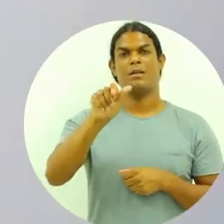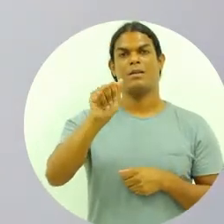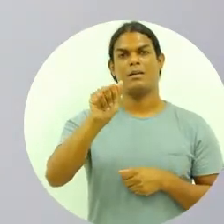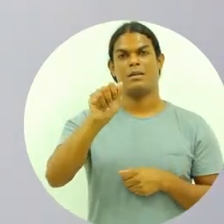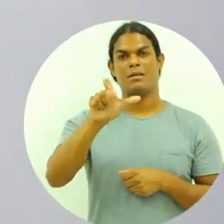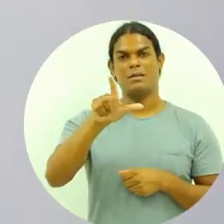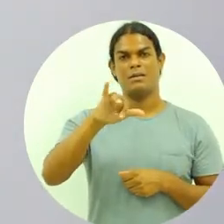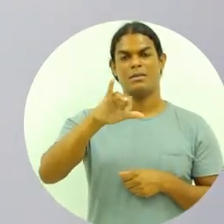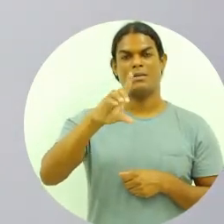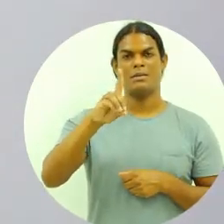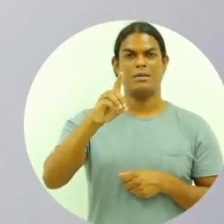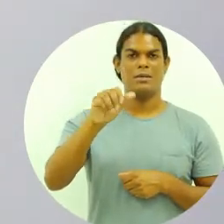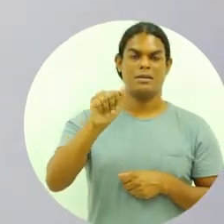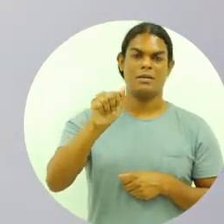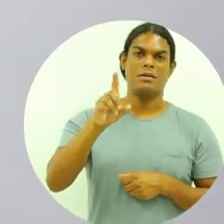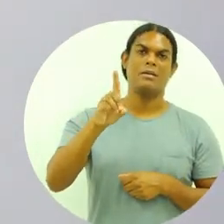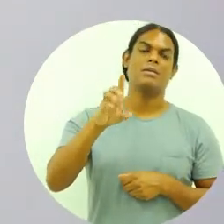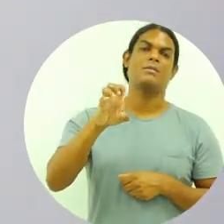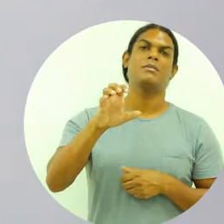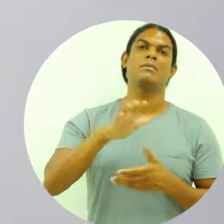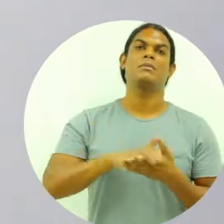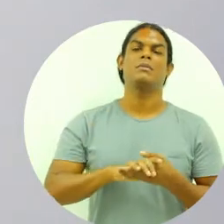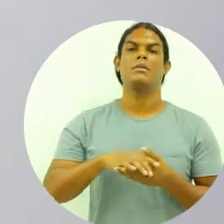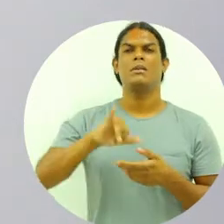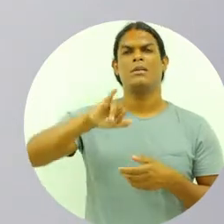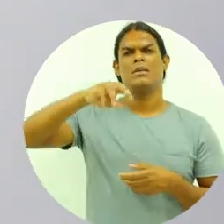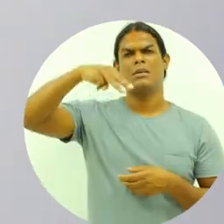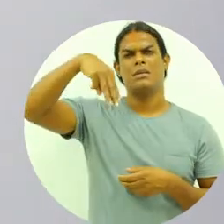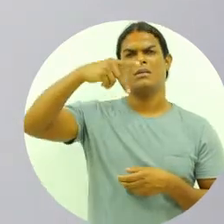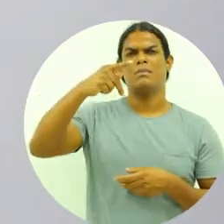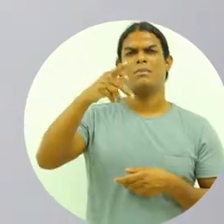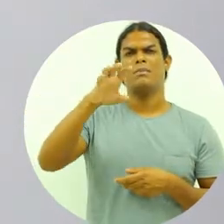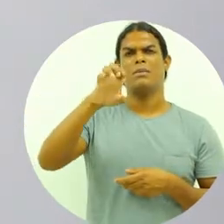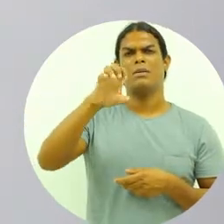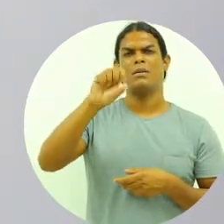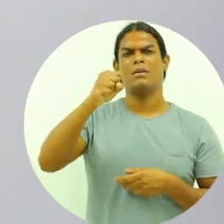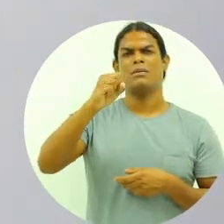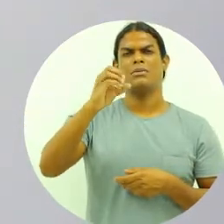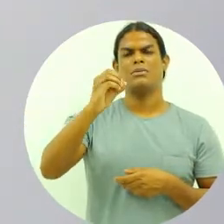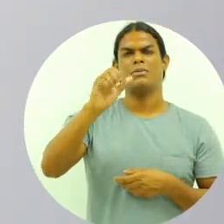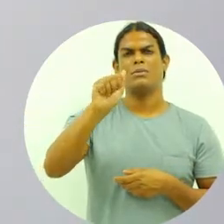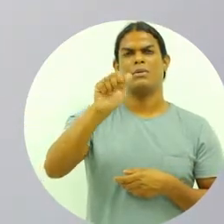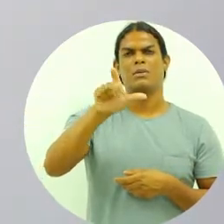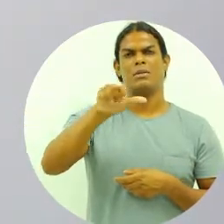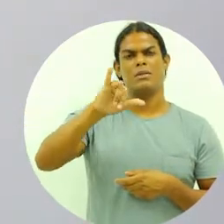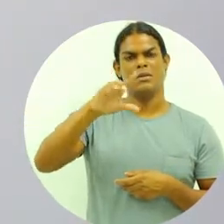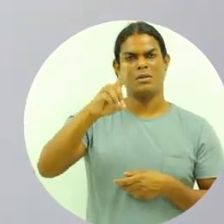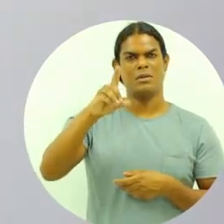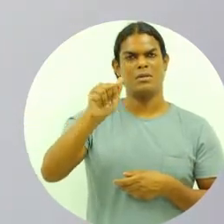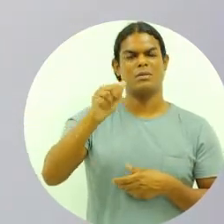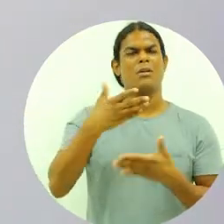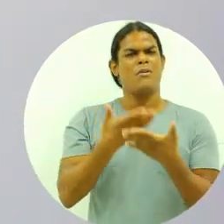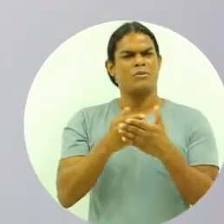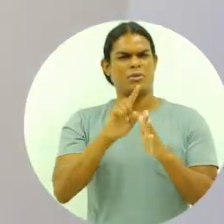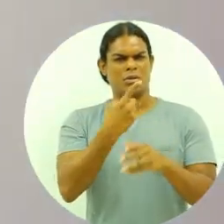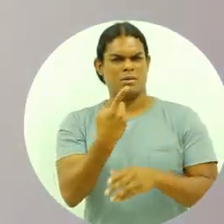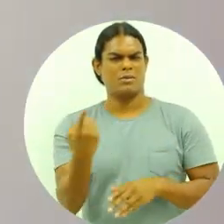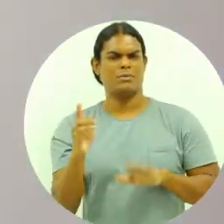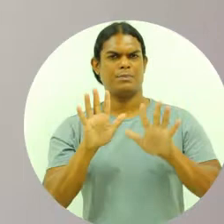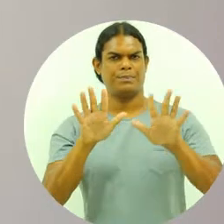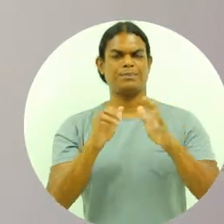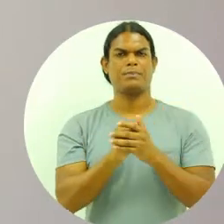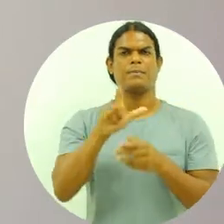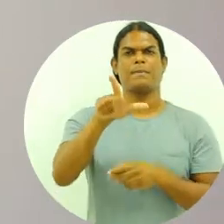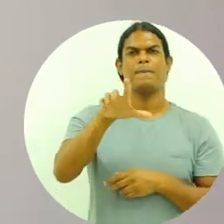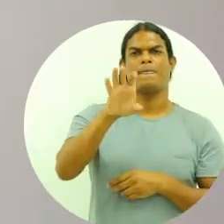impessoalidade, moralidade, publicidade e eficiência. Vamos ver o que é cada um deles. A